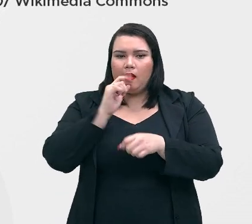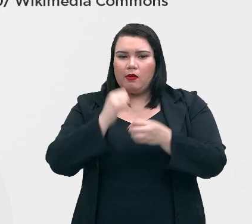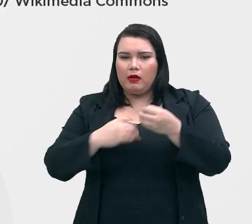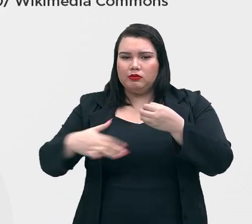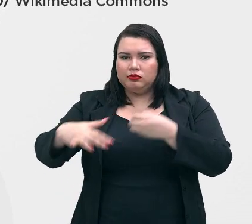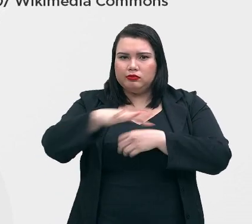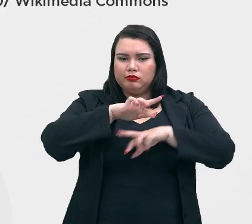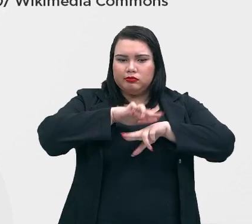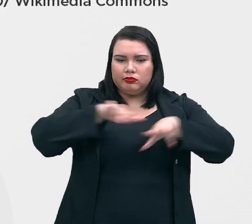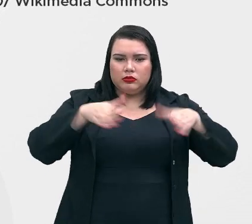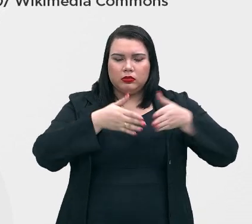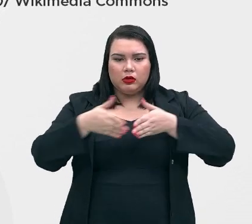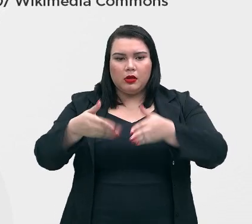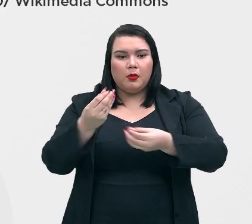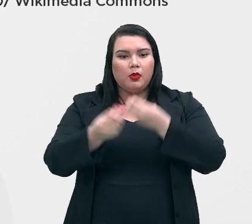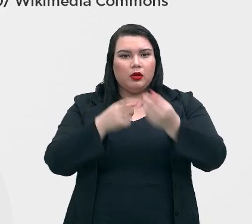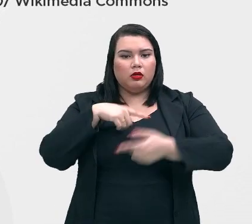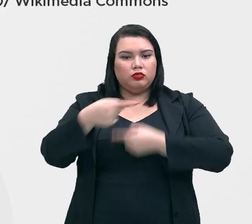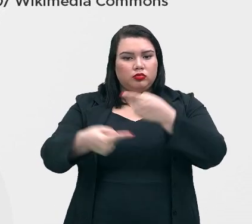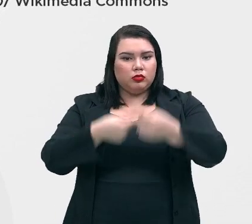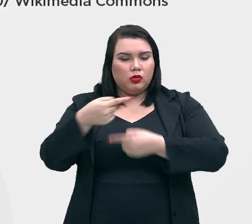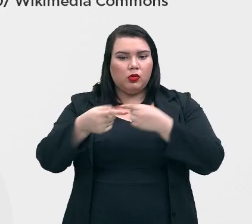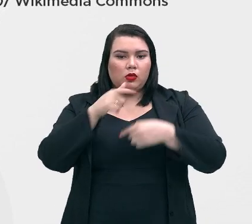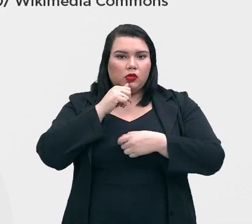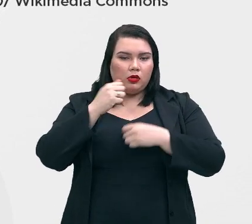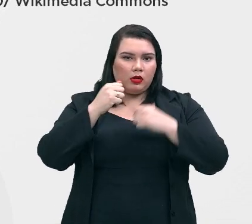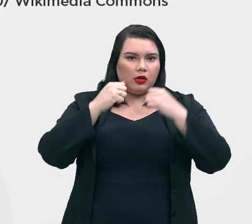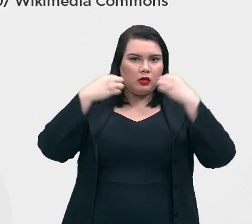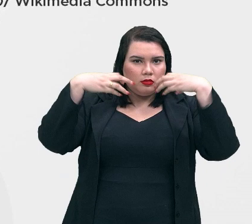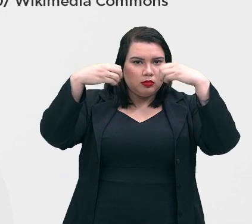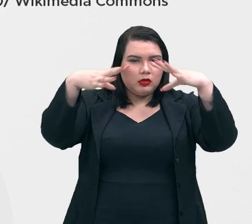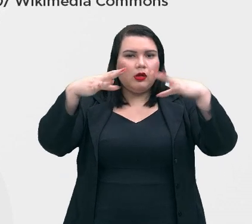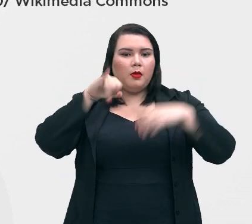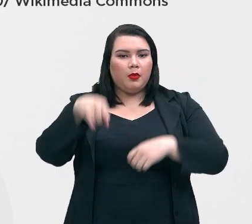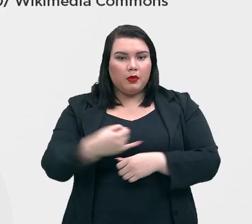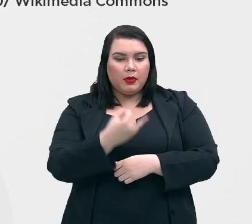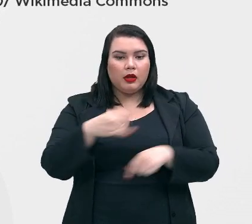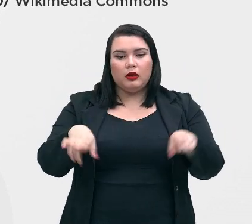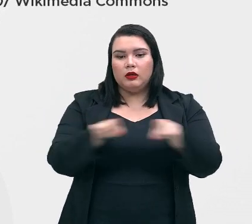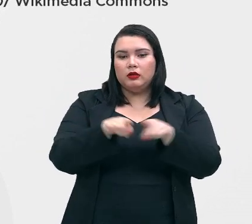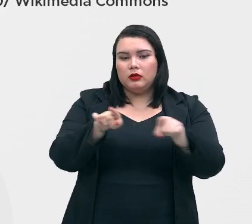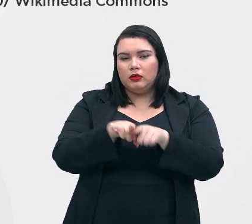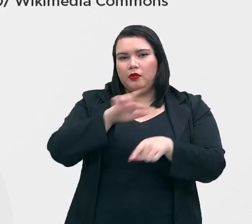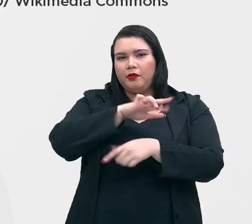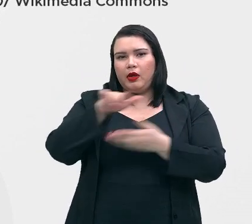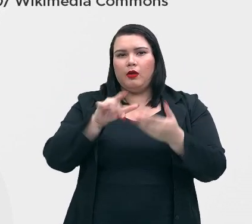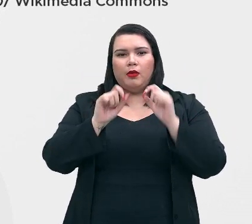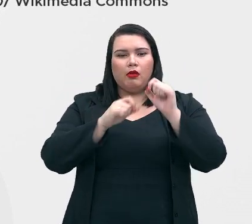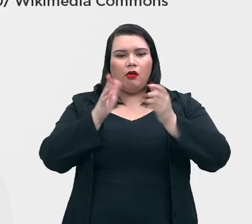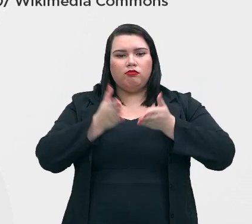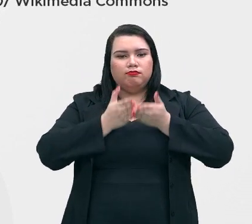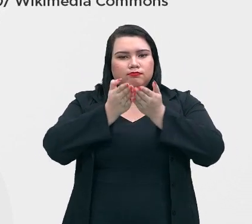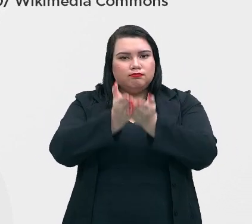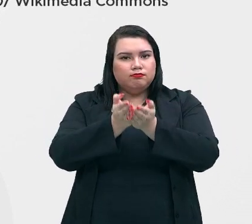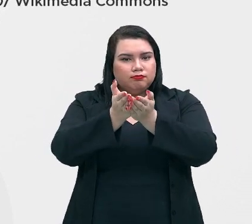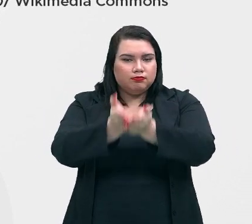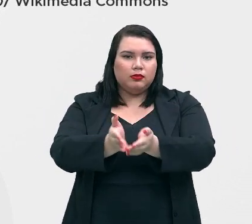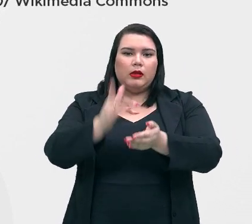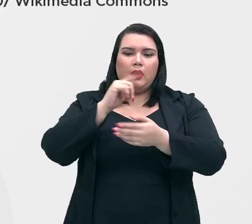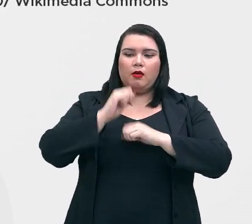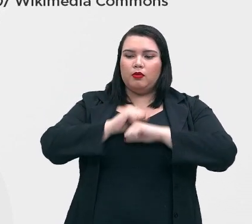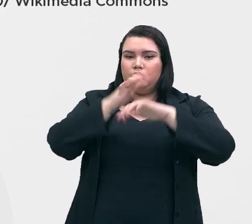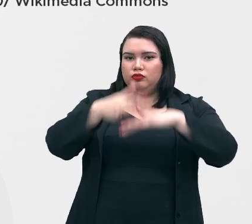utilizada para geração de energia elétrica e também de transporte aí de muitos navios que vêm aí através do